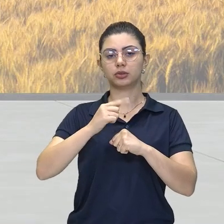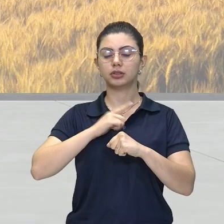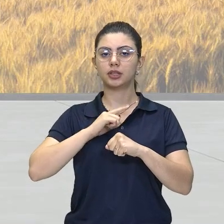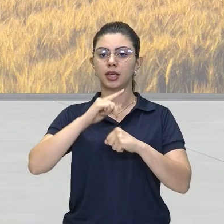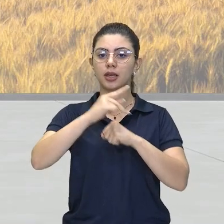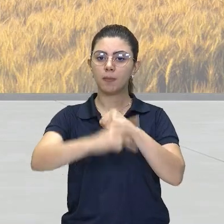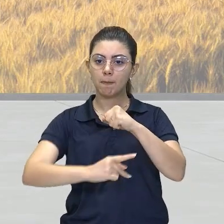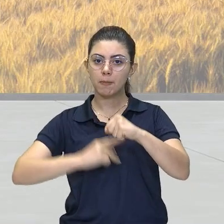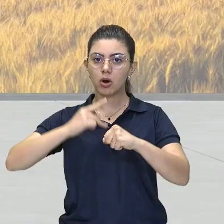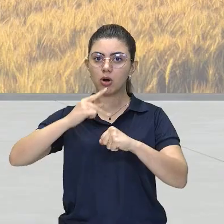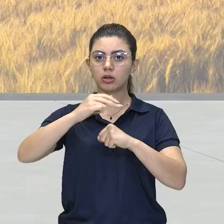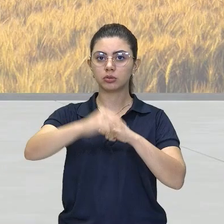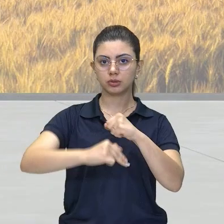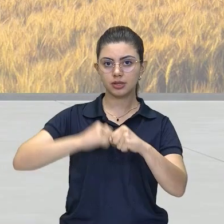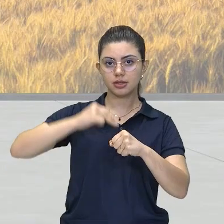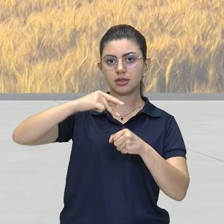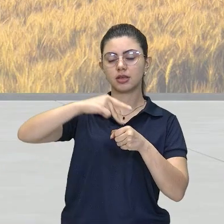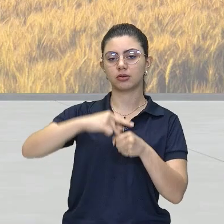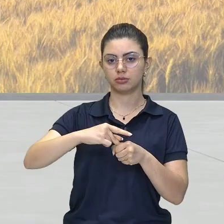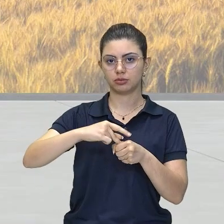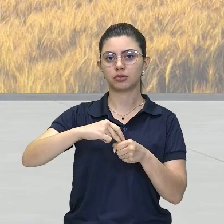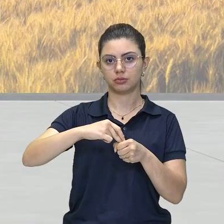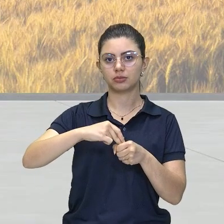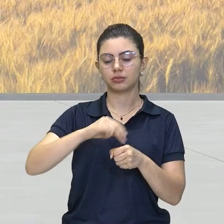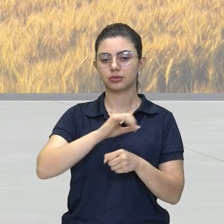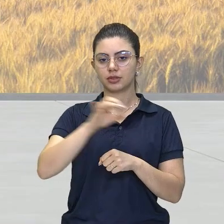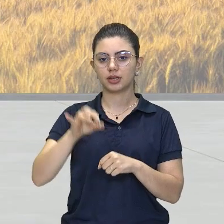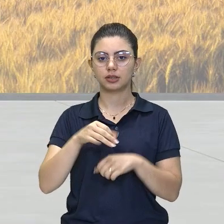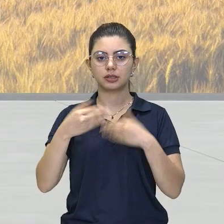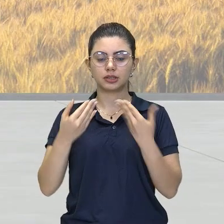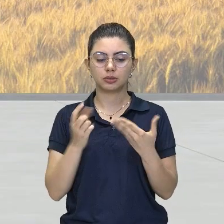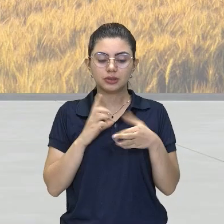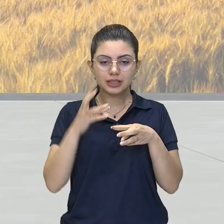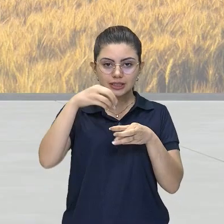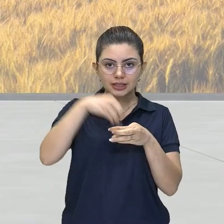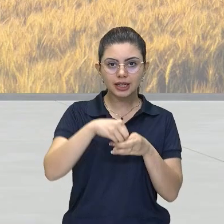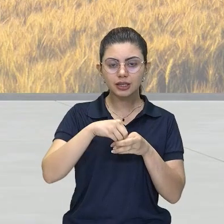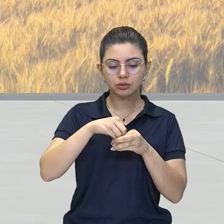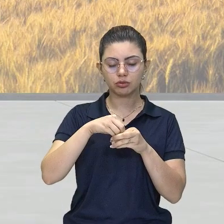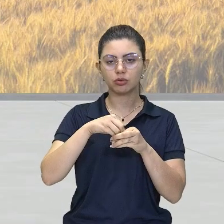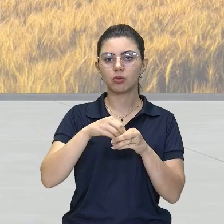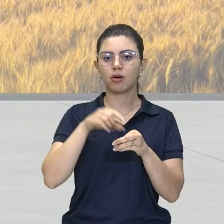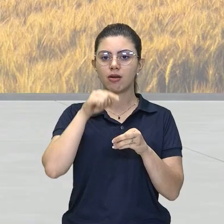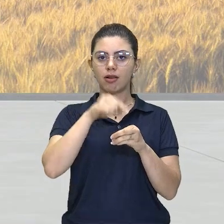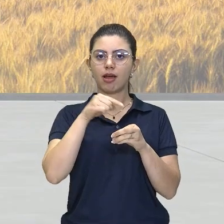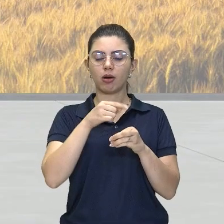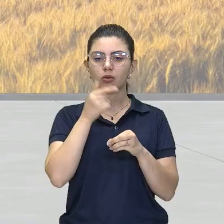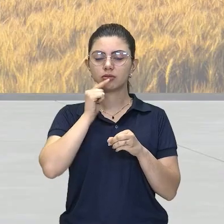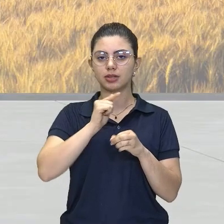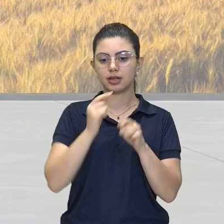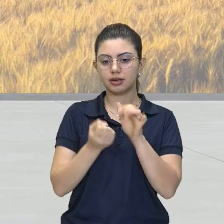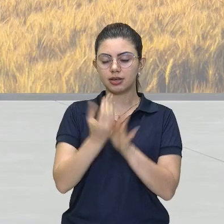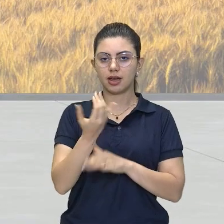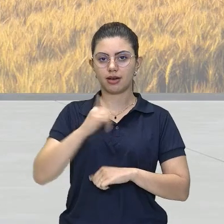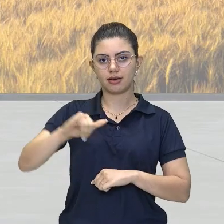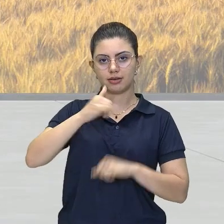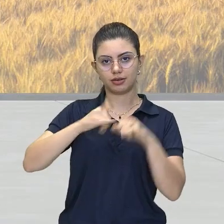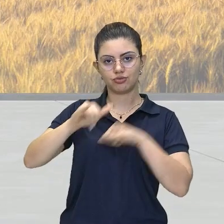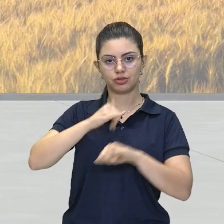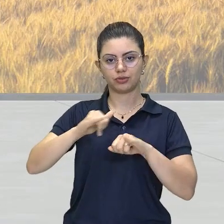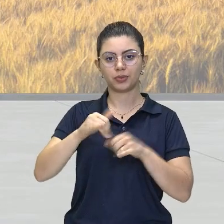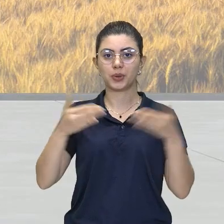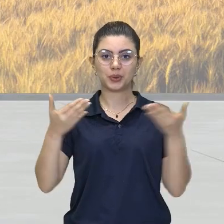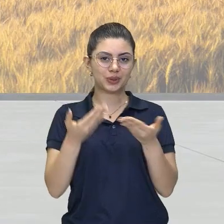energia ela é liberada pelo núcleo dos átomos de formas que nós vamos conhecer nesta aula. Portanto, vamos